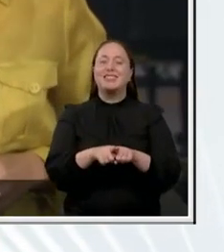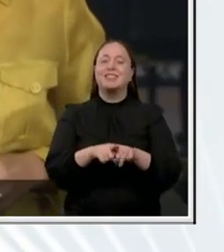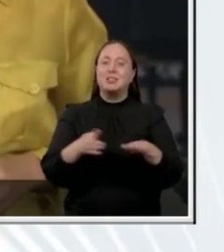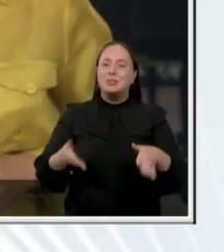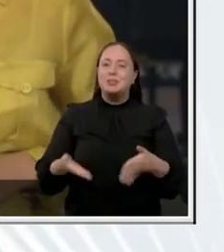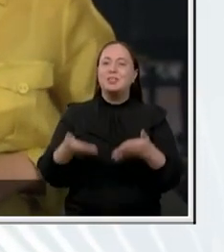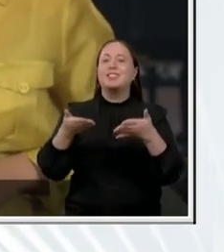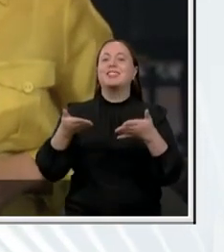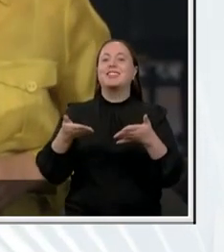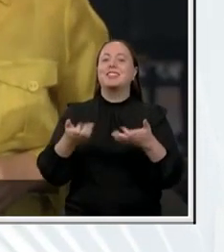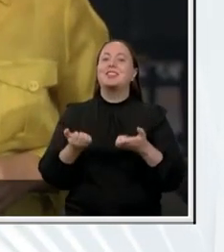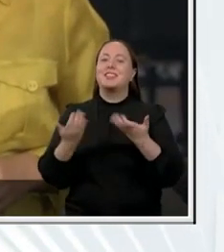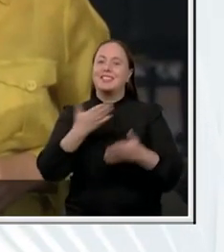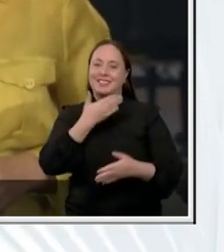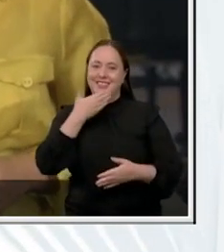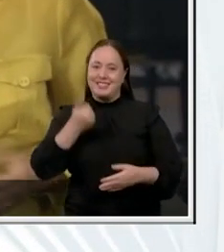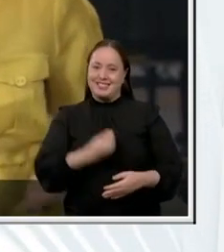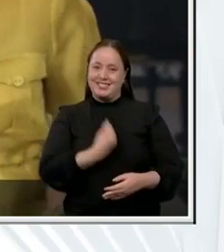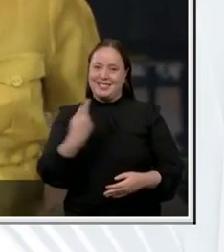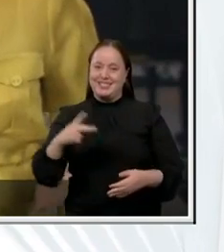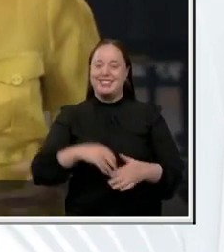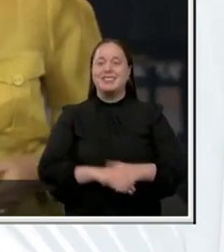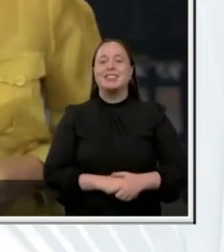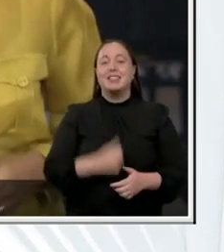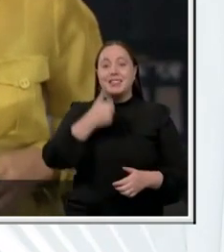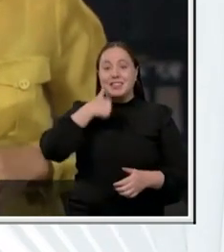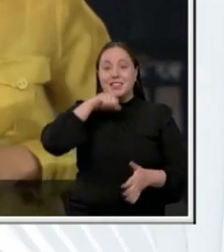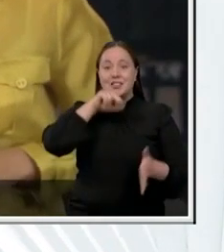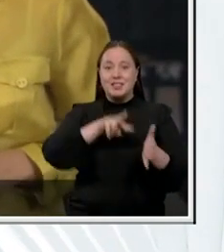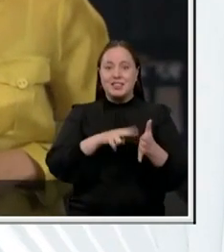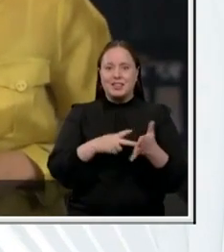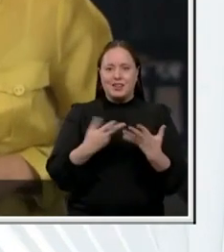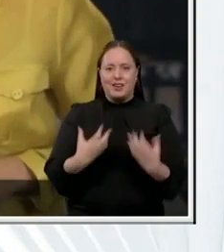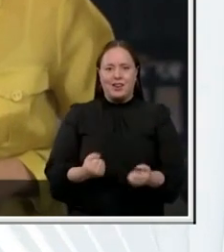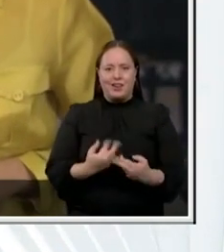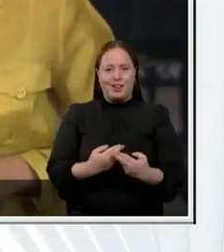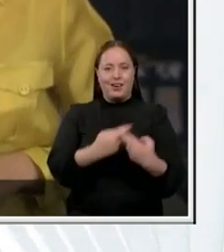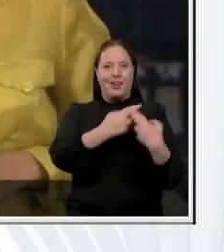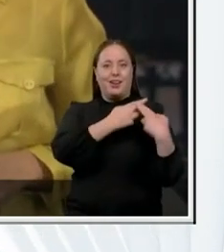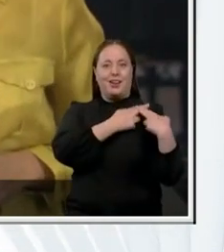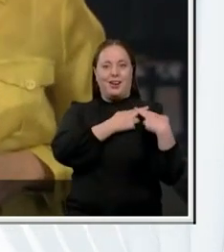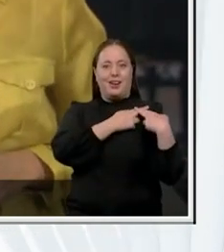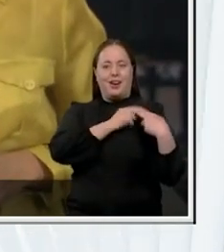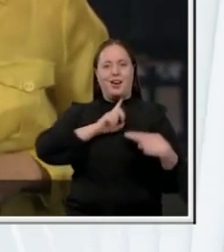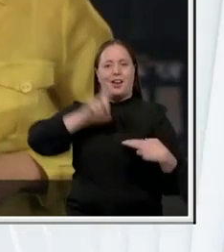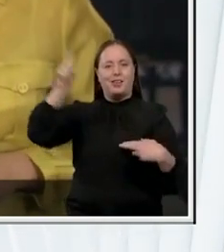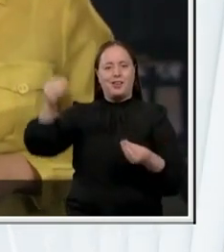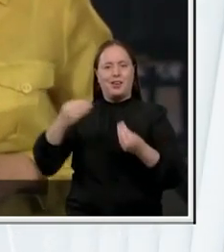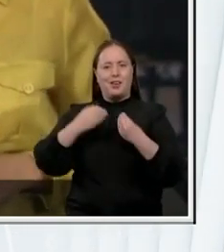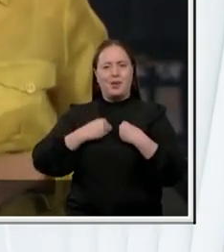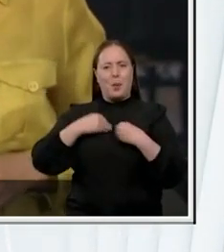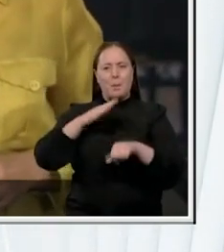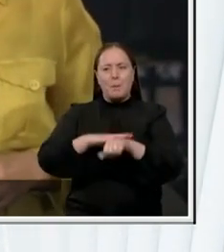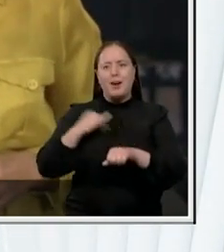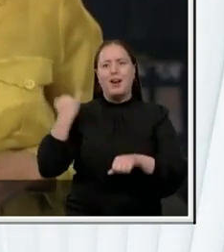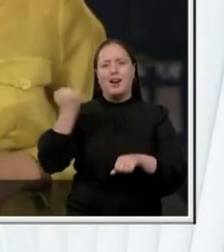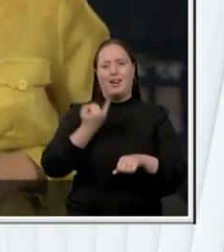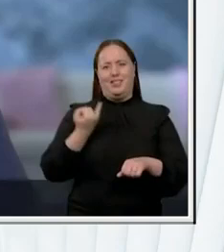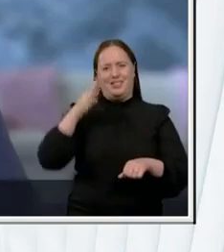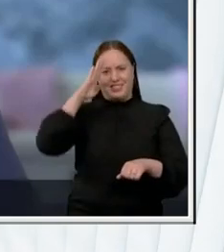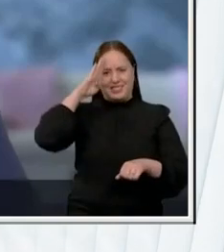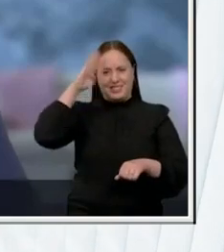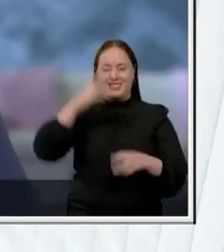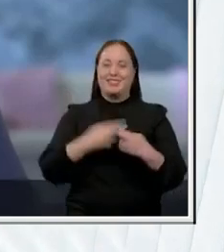bolsonaro Padre Rodrigo Pacheco Senador e também Luiz fux Ministro do STF segundo Rui Falcão Michele bolsonaro